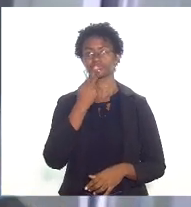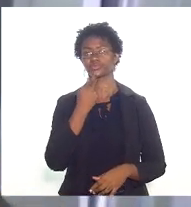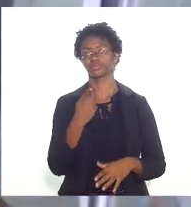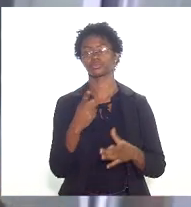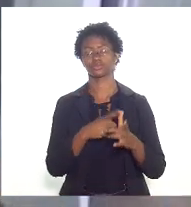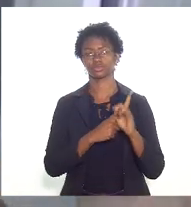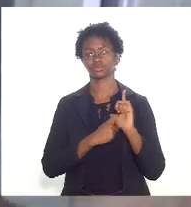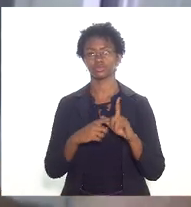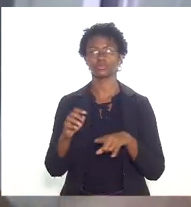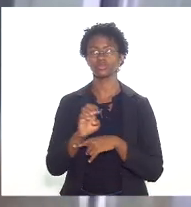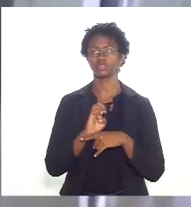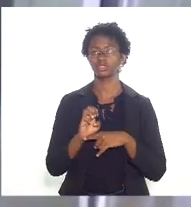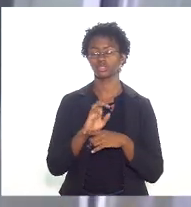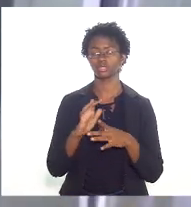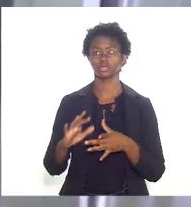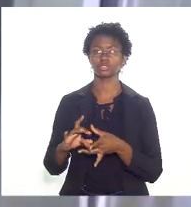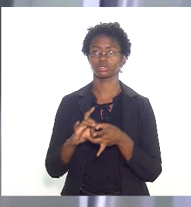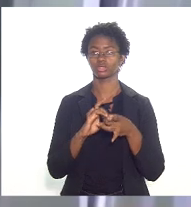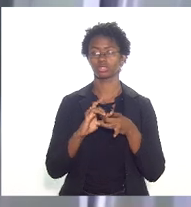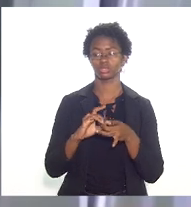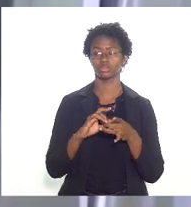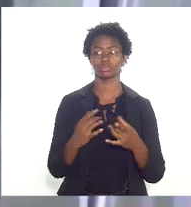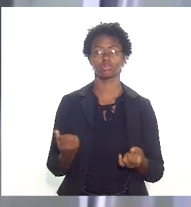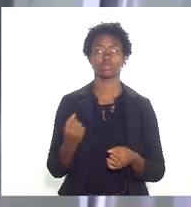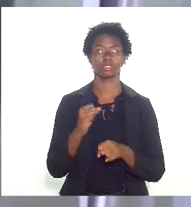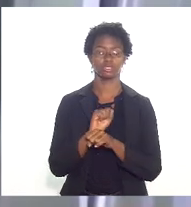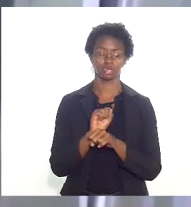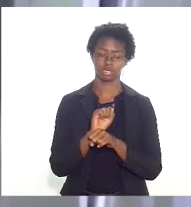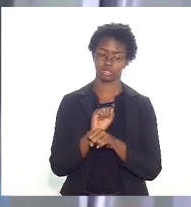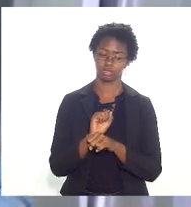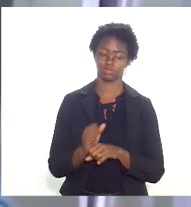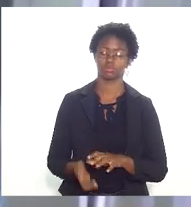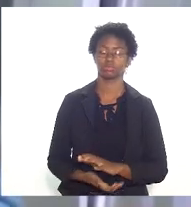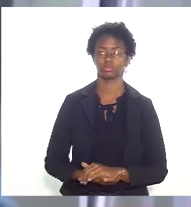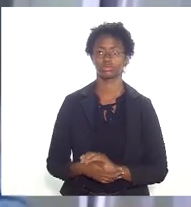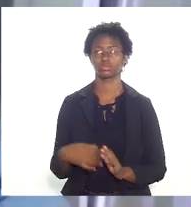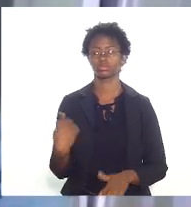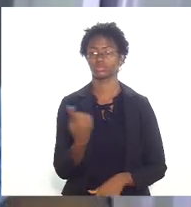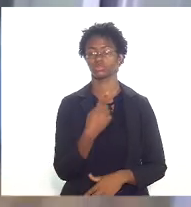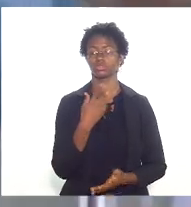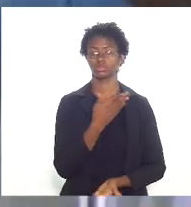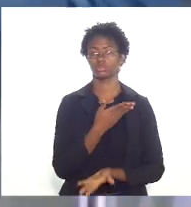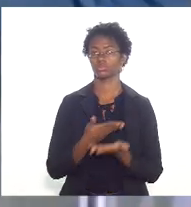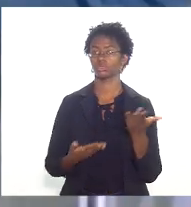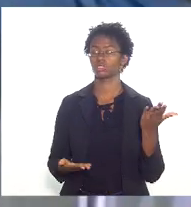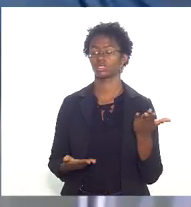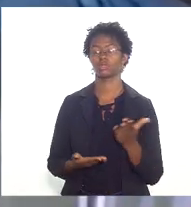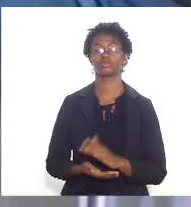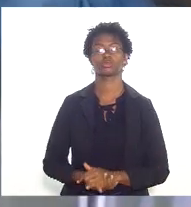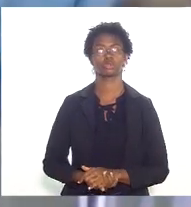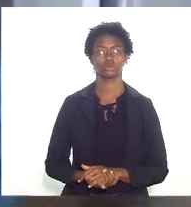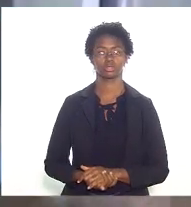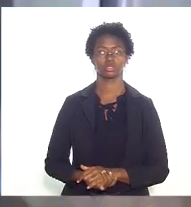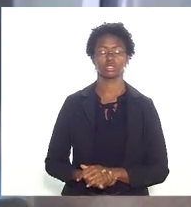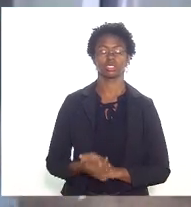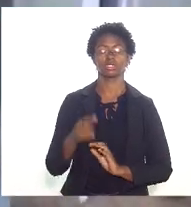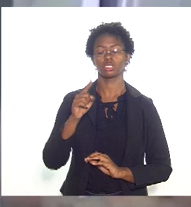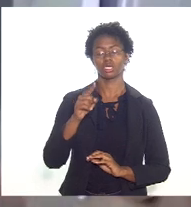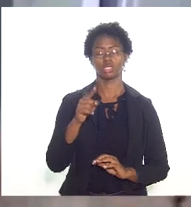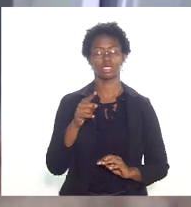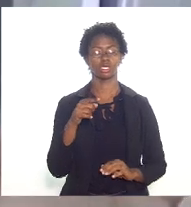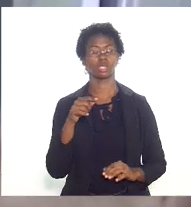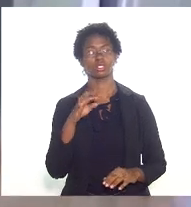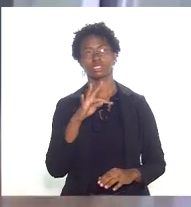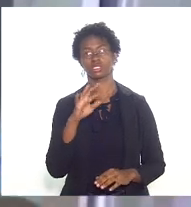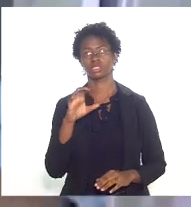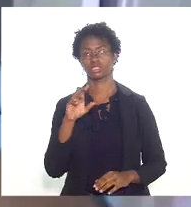ficam suspensas e agora que a gente deixou de ficar perdeu assim a vigência digamos assim aquela entre aspas liminar